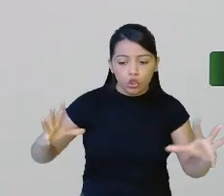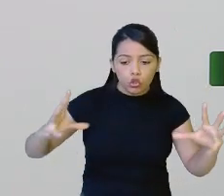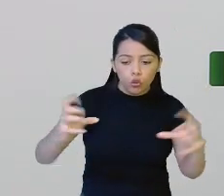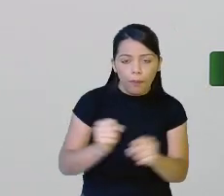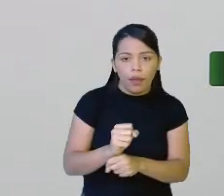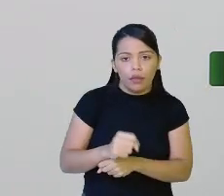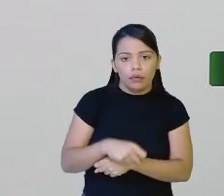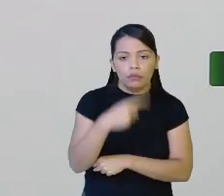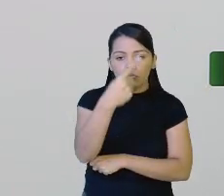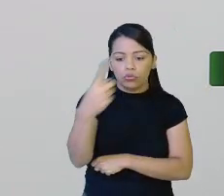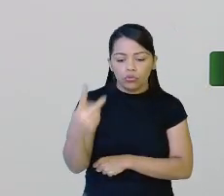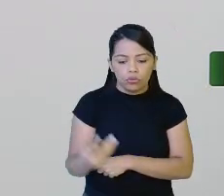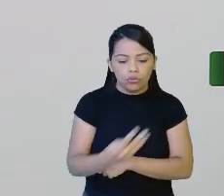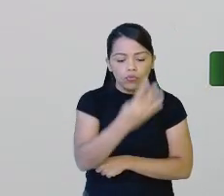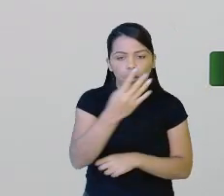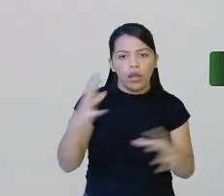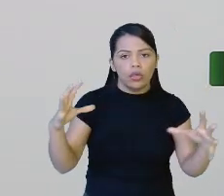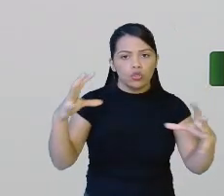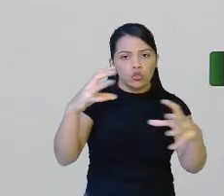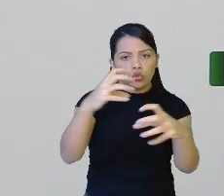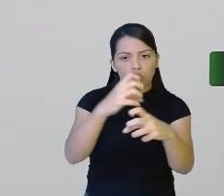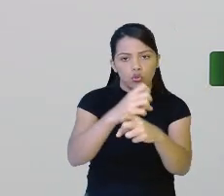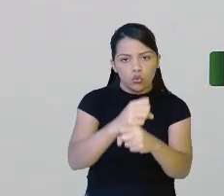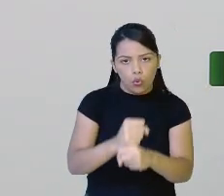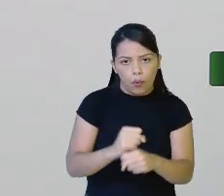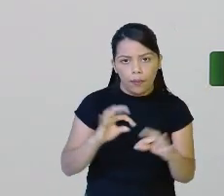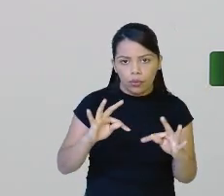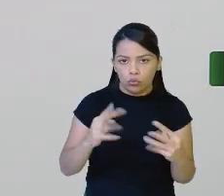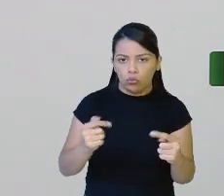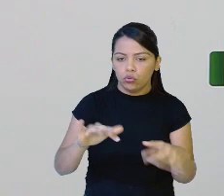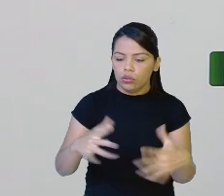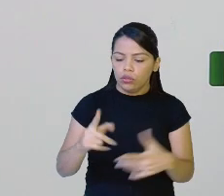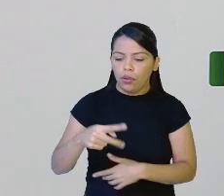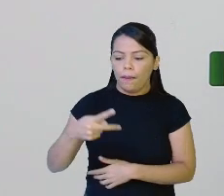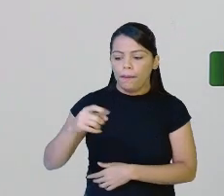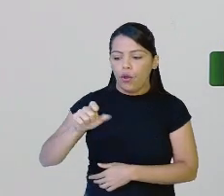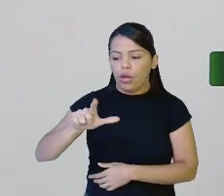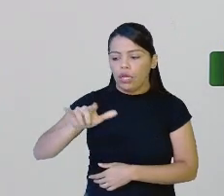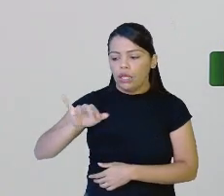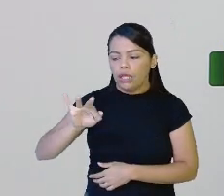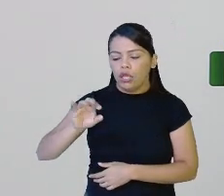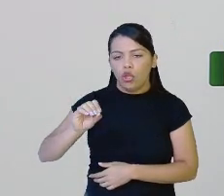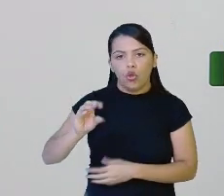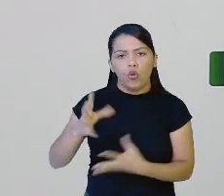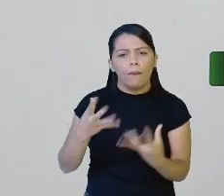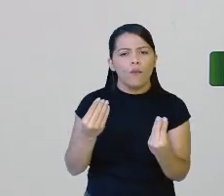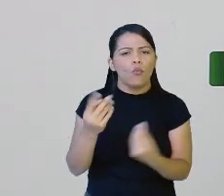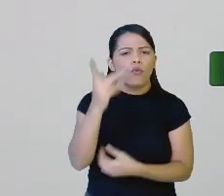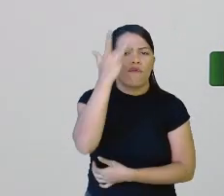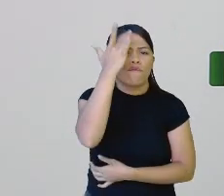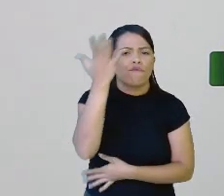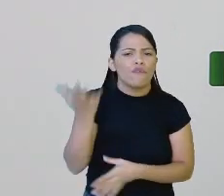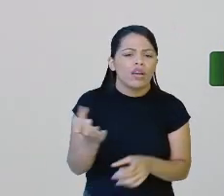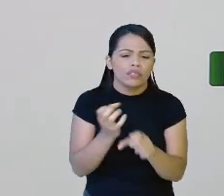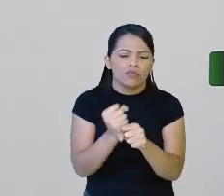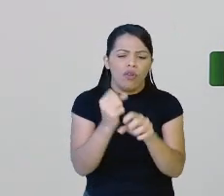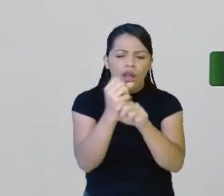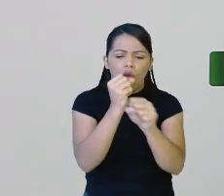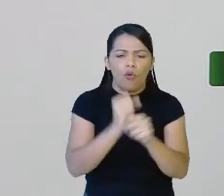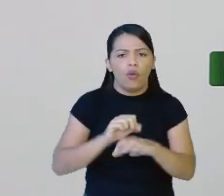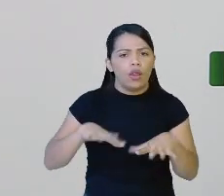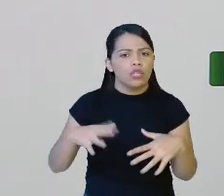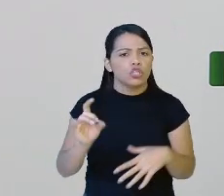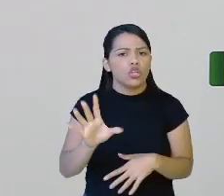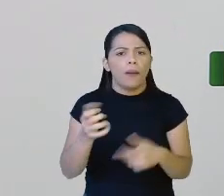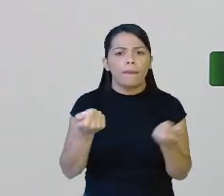mas como é que eu vou fazer esse cálculo? É muito simples, gente. Para a gente calcular o perímetro, eu só preciso somar